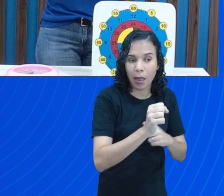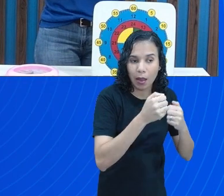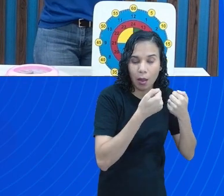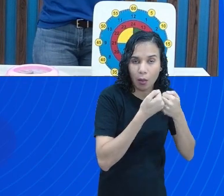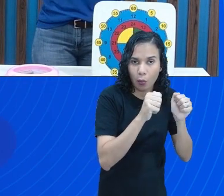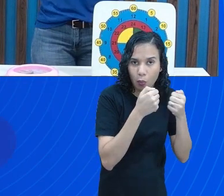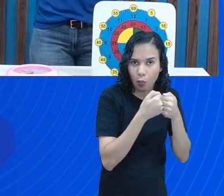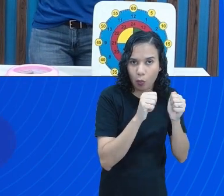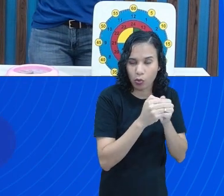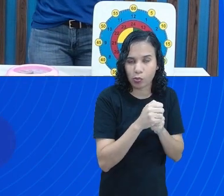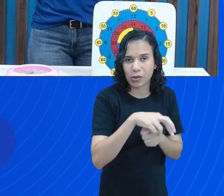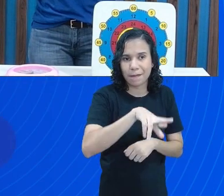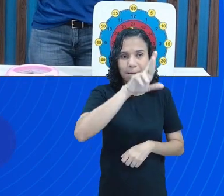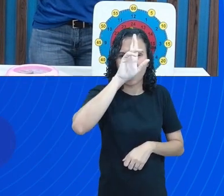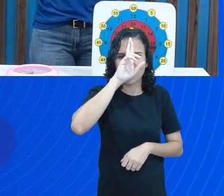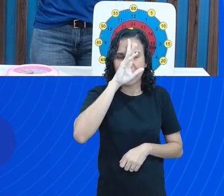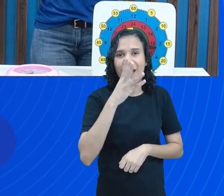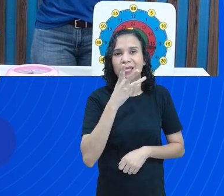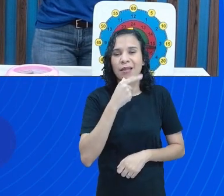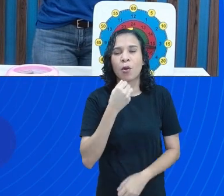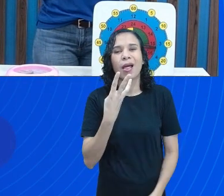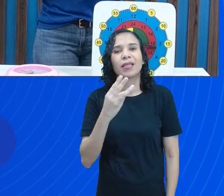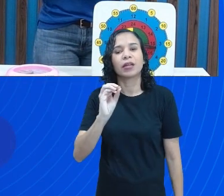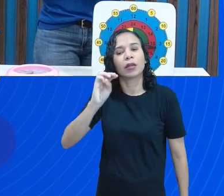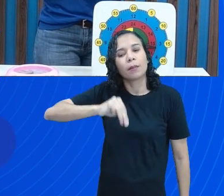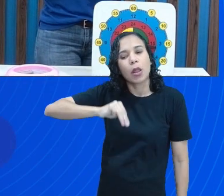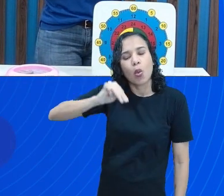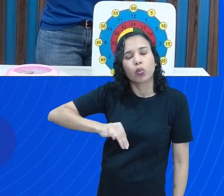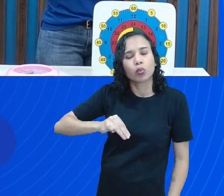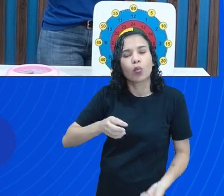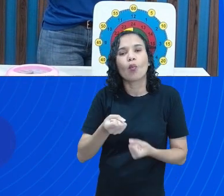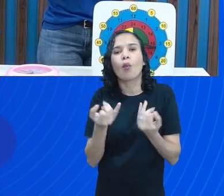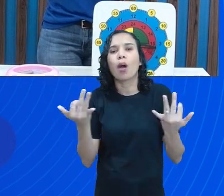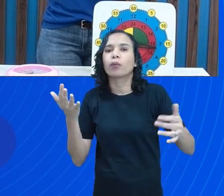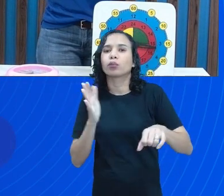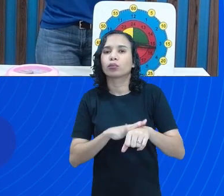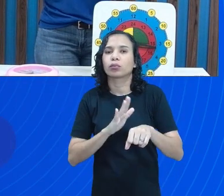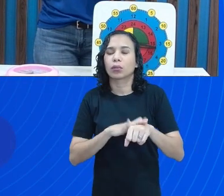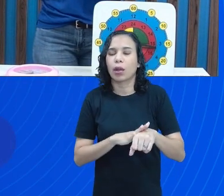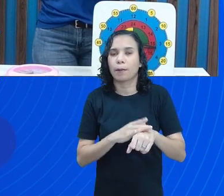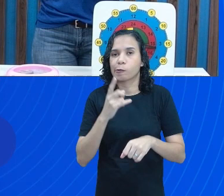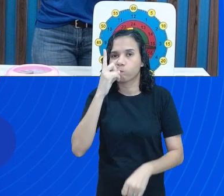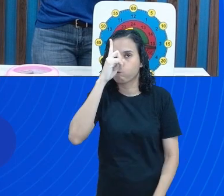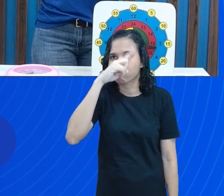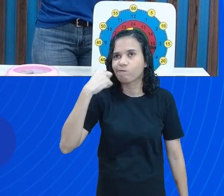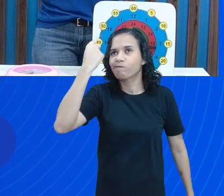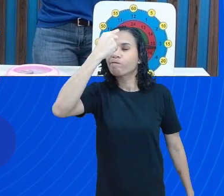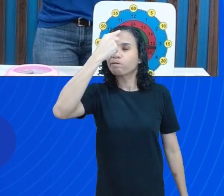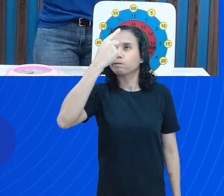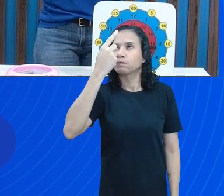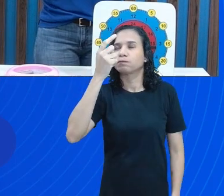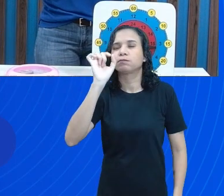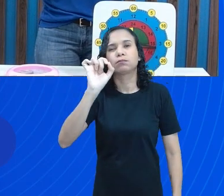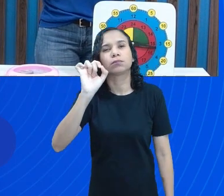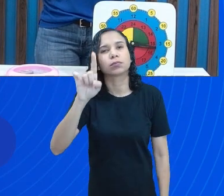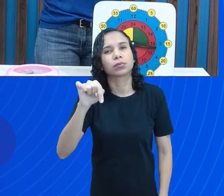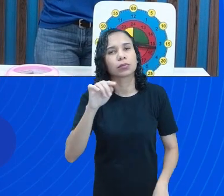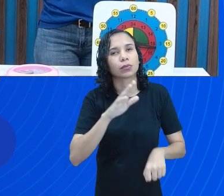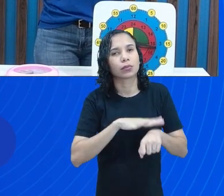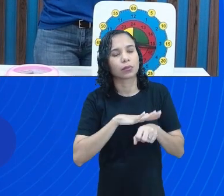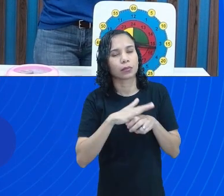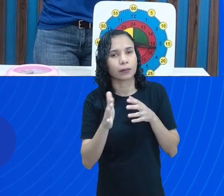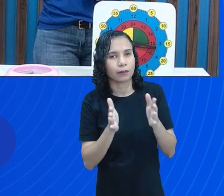gasta 30 minutos ao seu destino, quanto tempo aí passou no relógio? Qual foi o intervalo